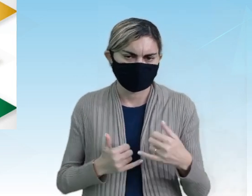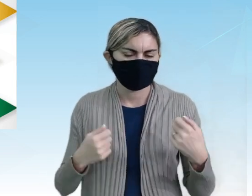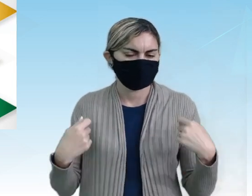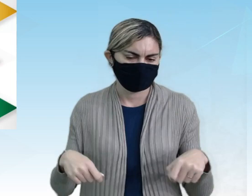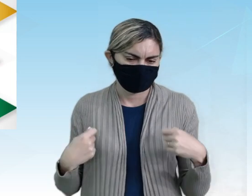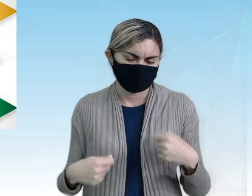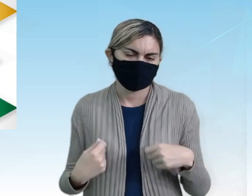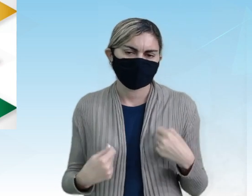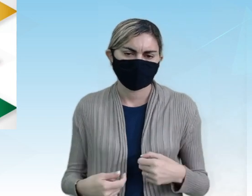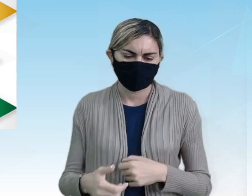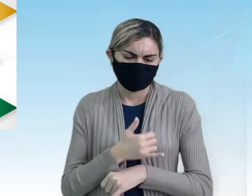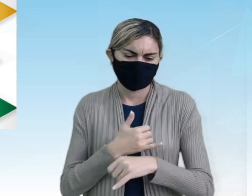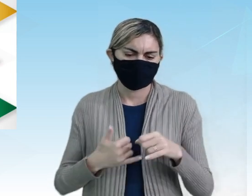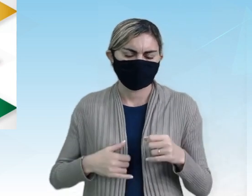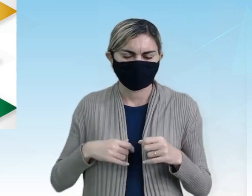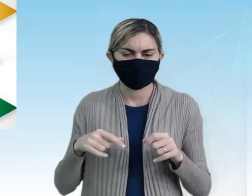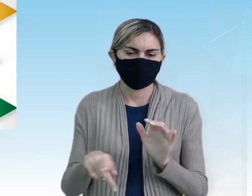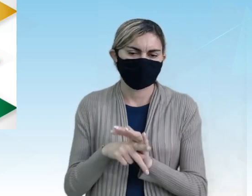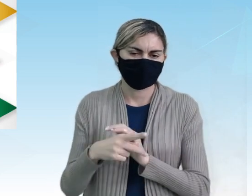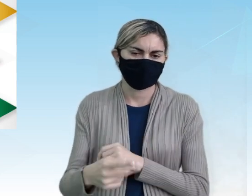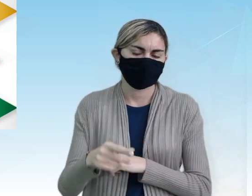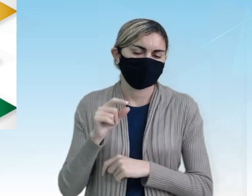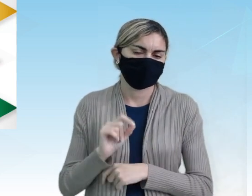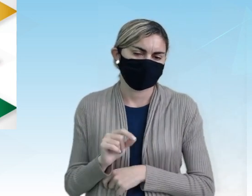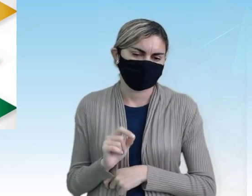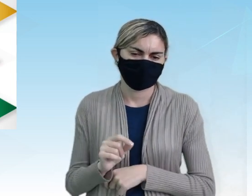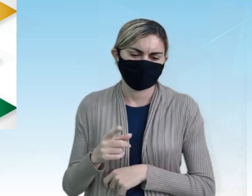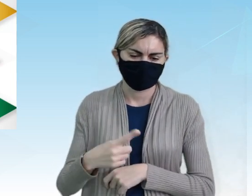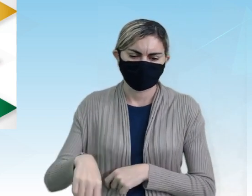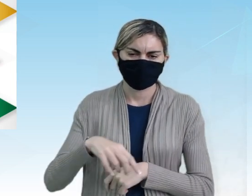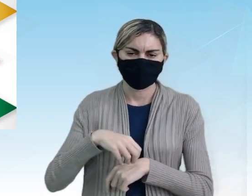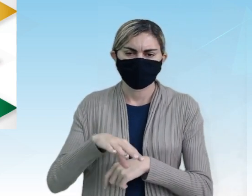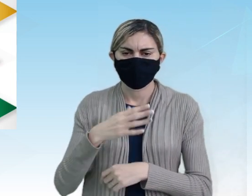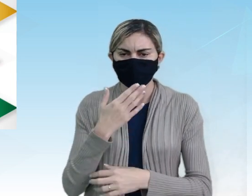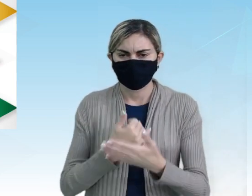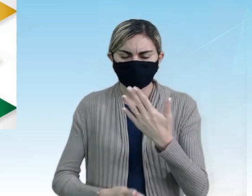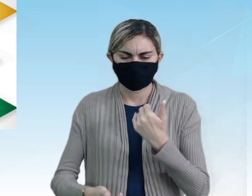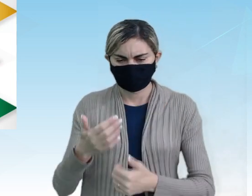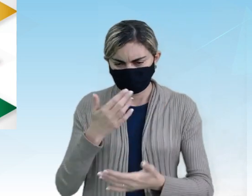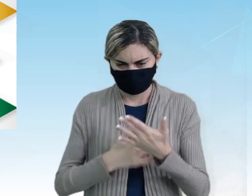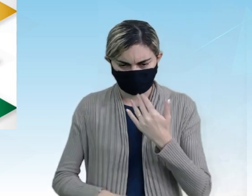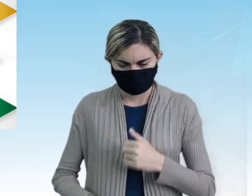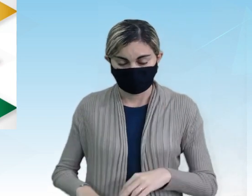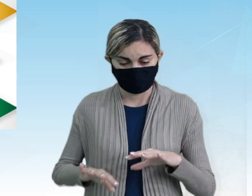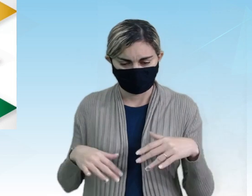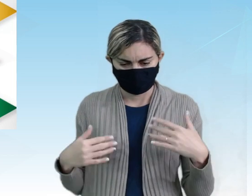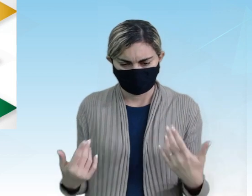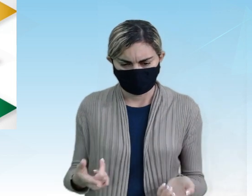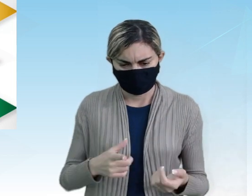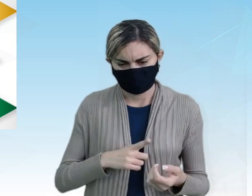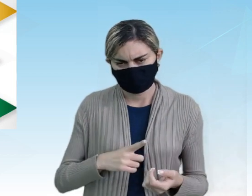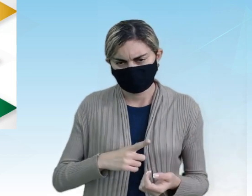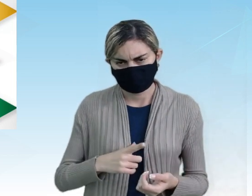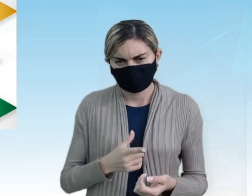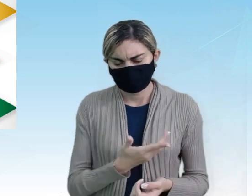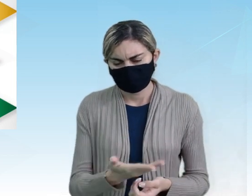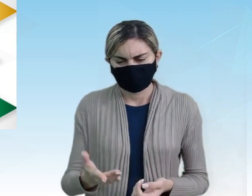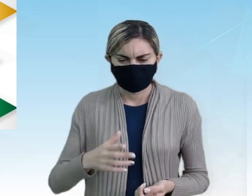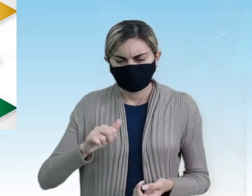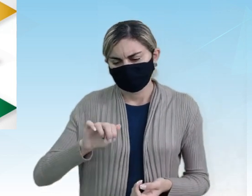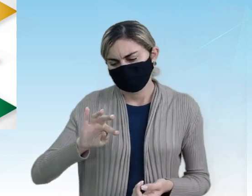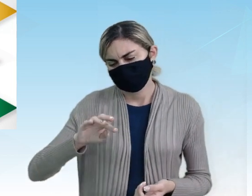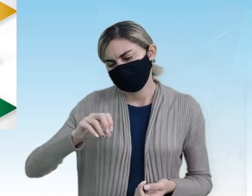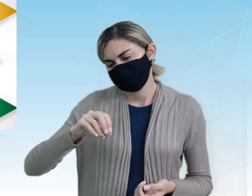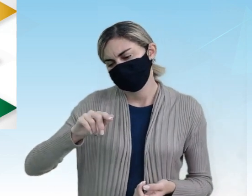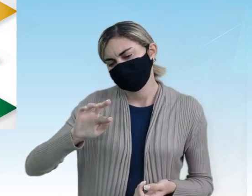energia aí, ela vem através, tá, de alimentos. Então, existem os seres que são